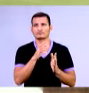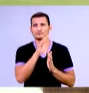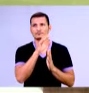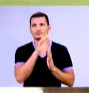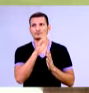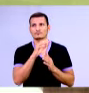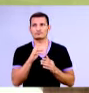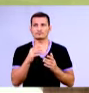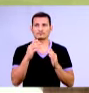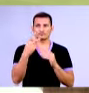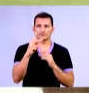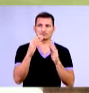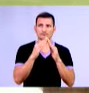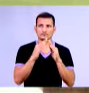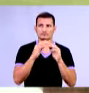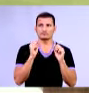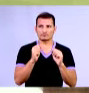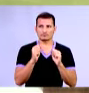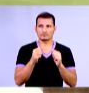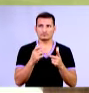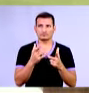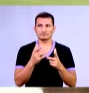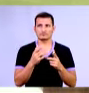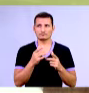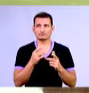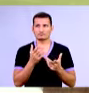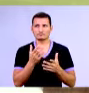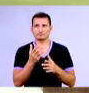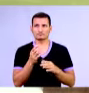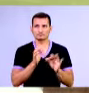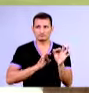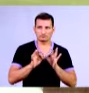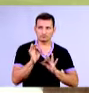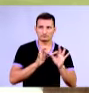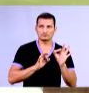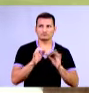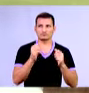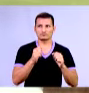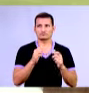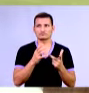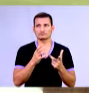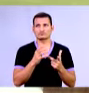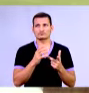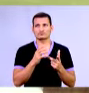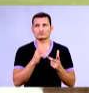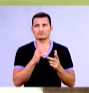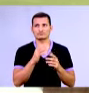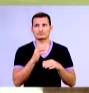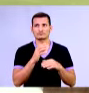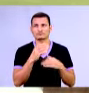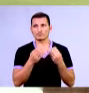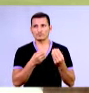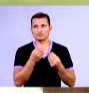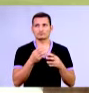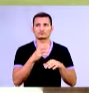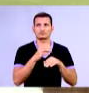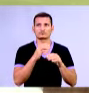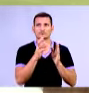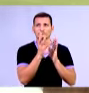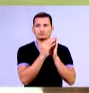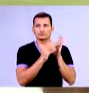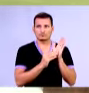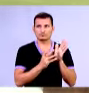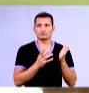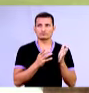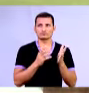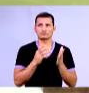ele, na própria casa dele, ele pode começar a ser produtor de conhecimento, né? Ele pode pegar o conteúdo que ele deseja, gerar áudio,